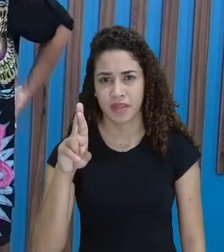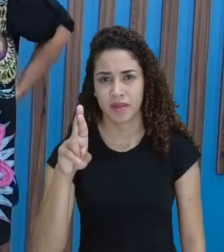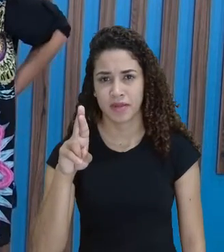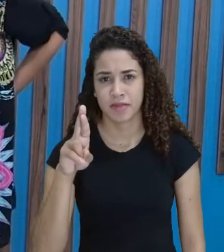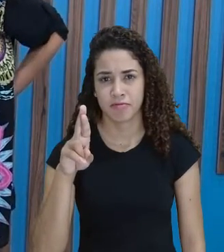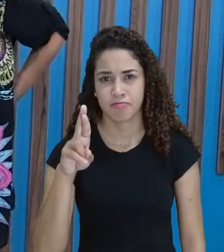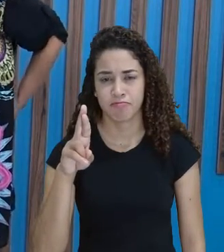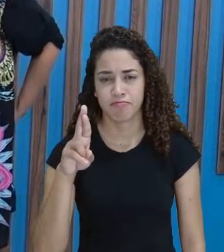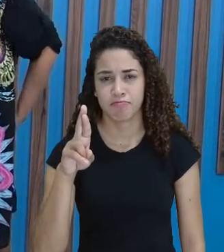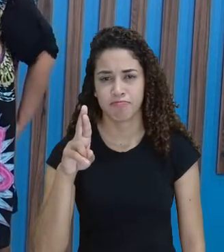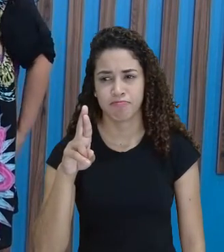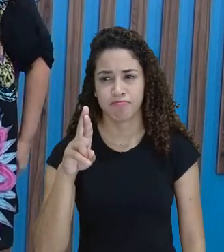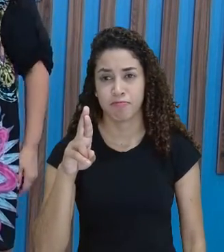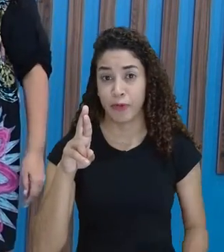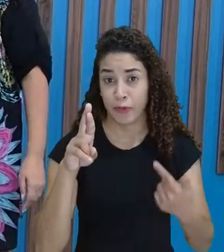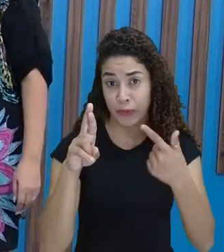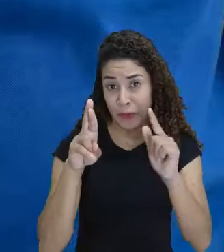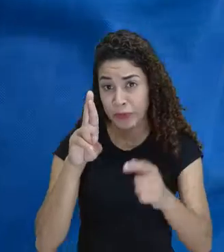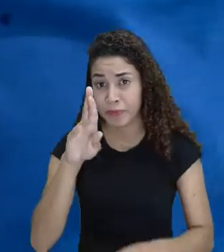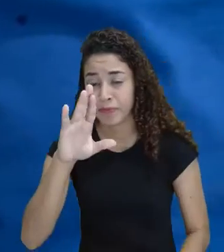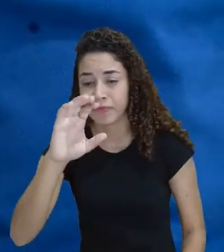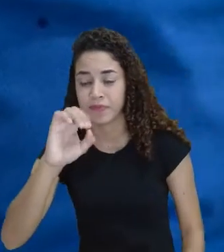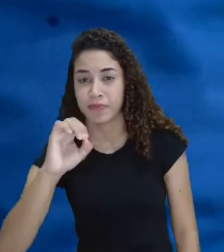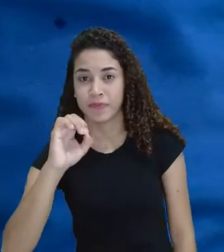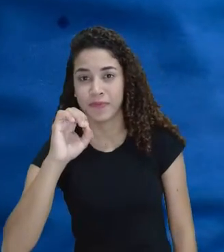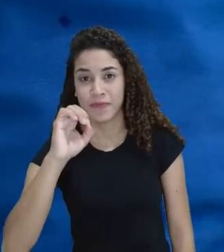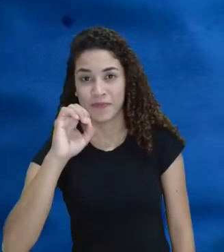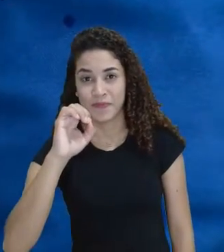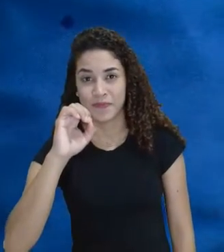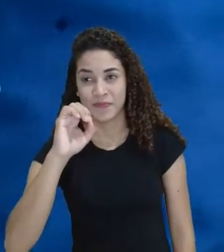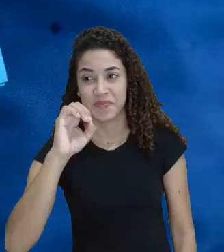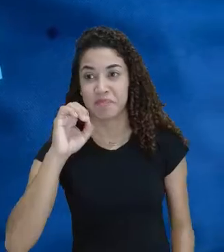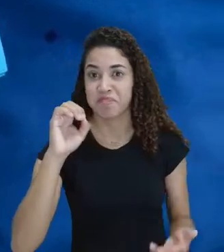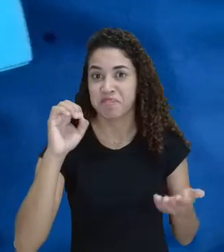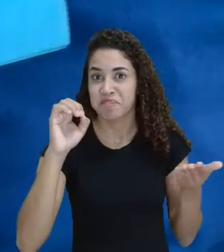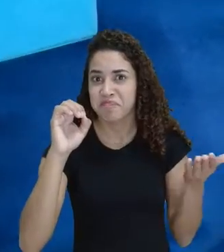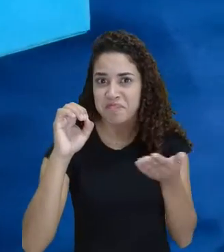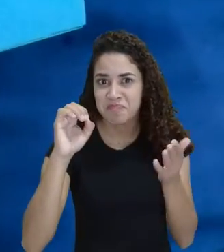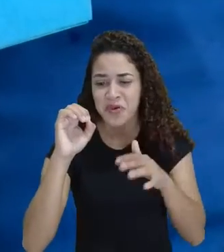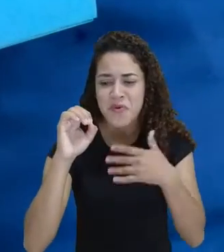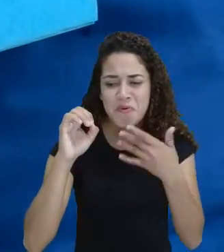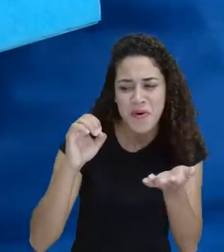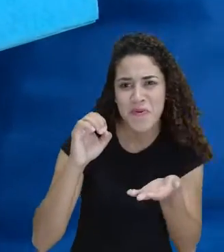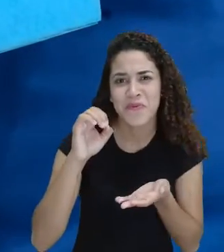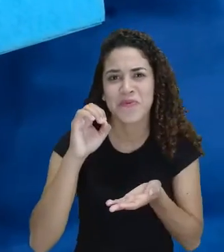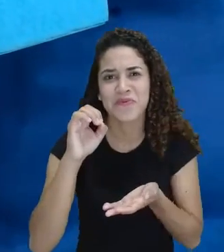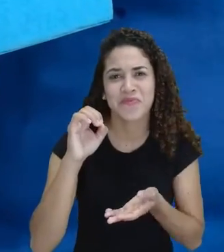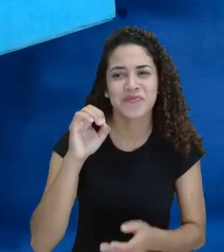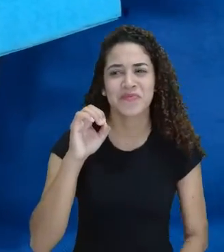ainda, né? Vou puxar outra letra. Pro. E agora? Pro.